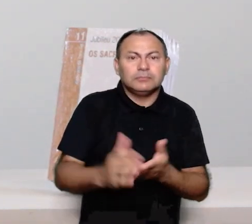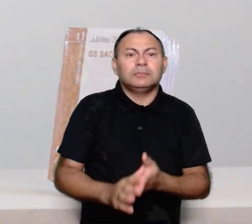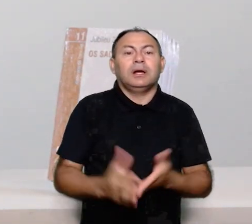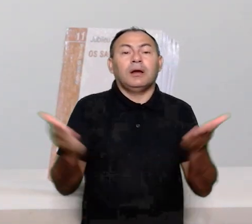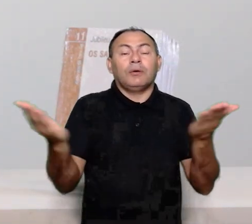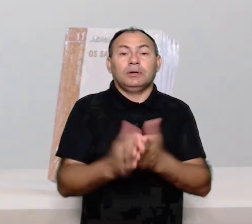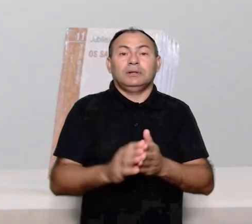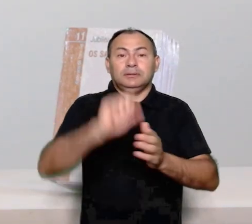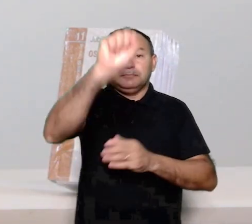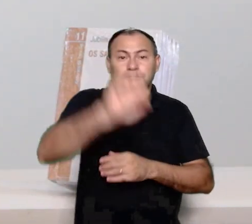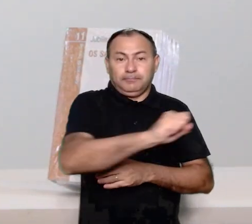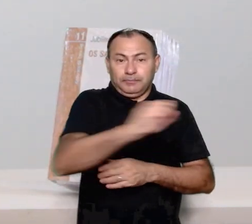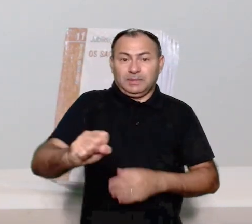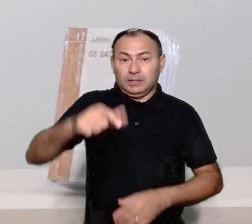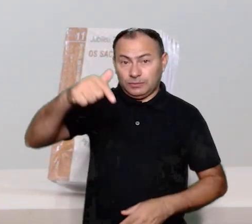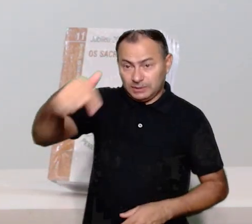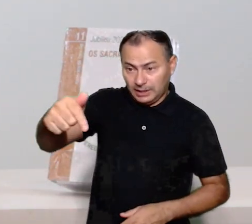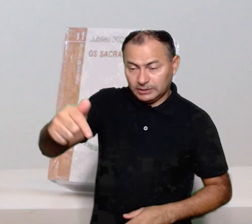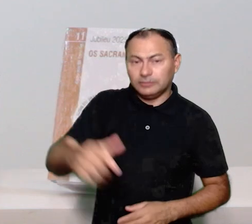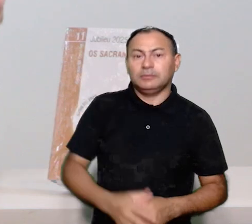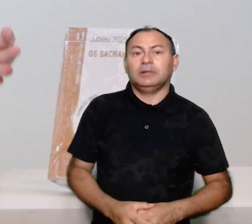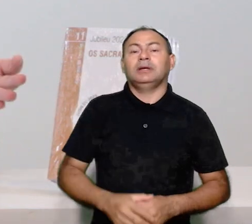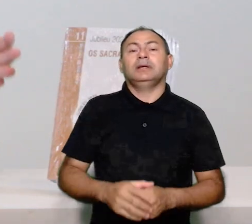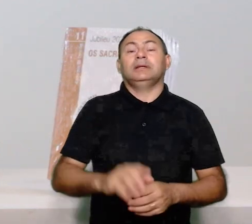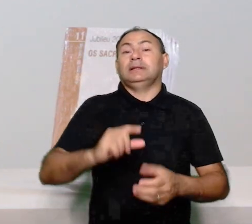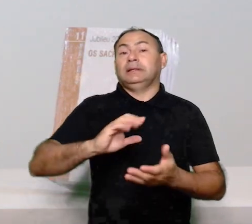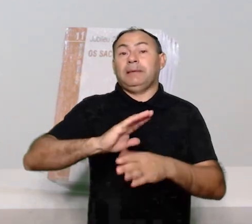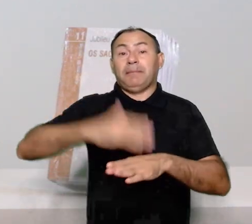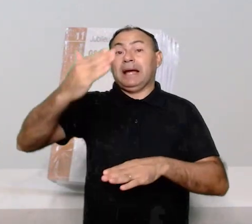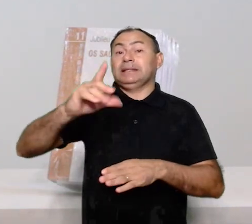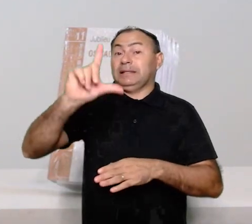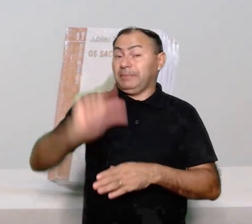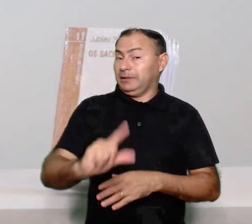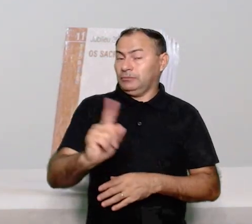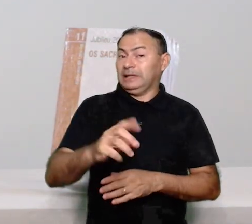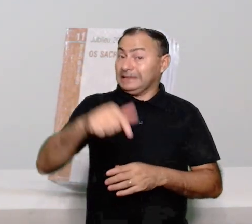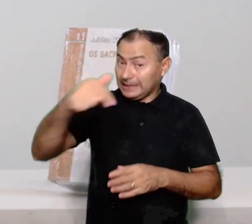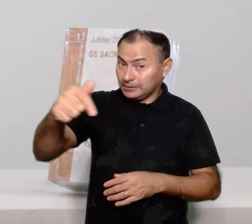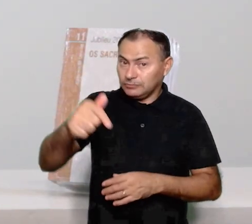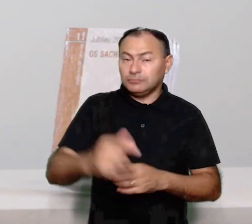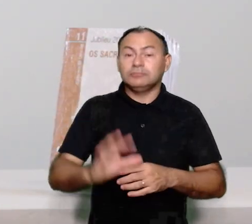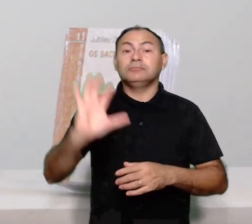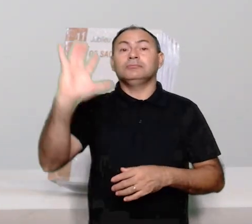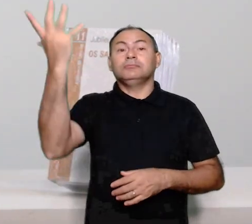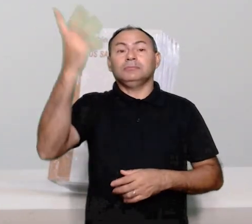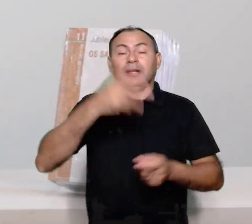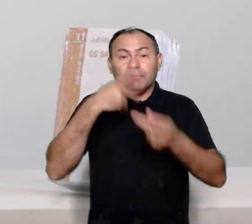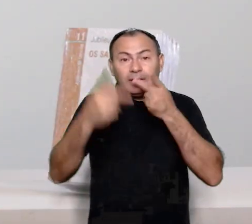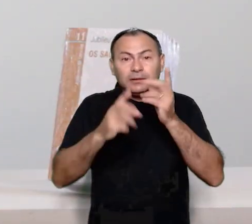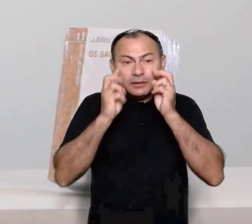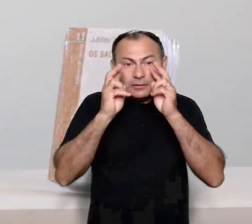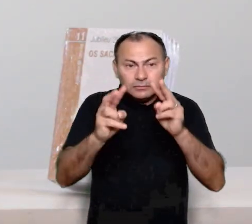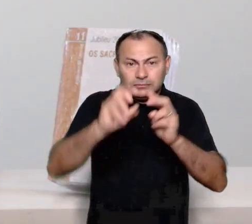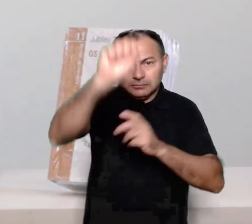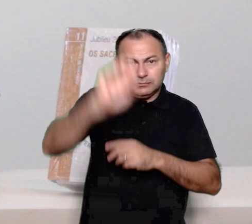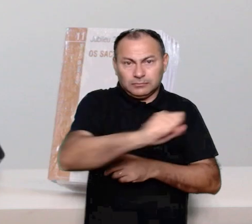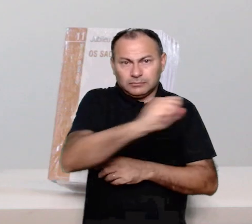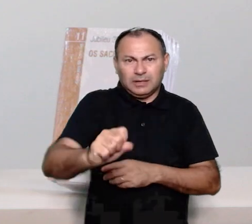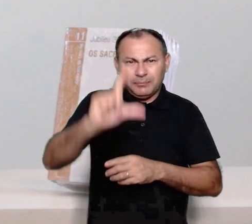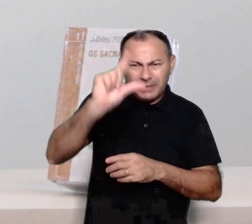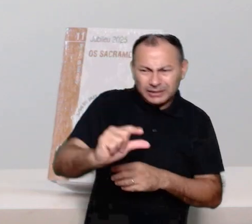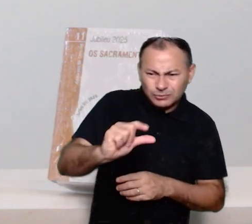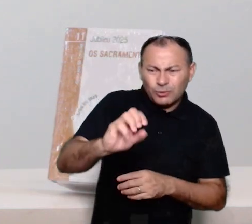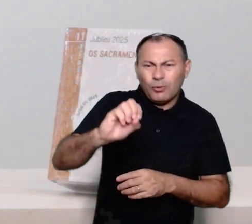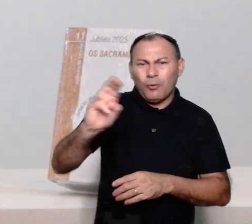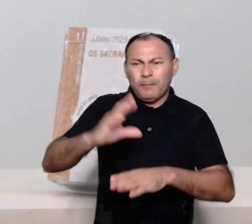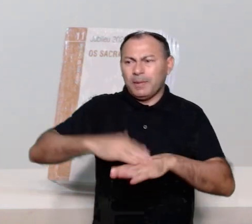né? Agora os sacramentos são 7, nem mais e nem menos. E aqueles casos considerem que os sacramentos são